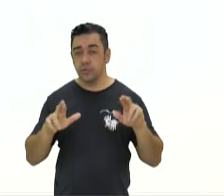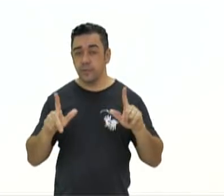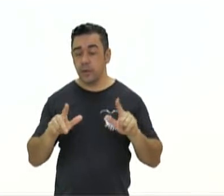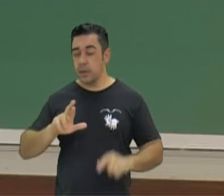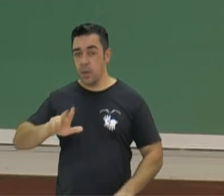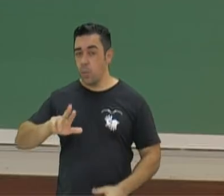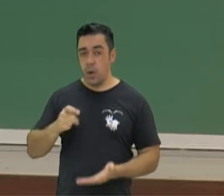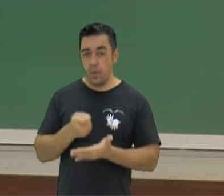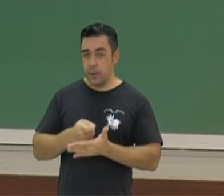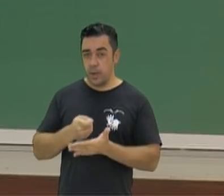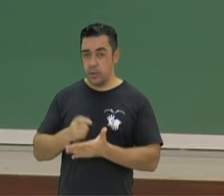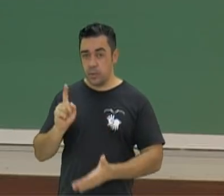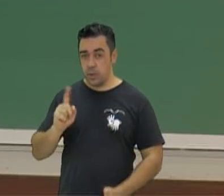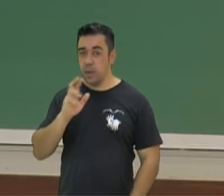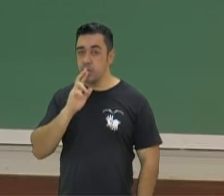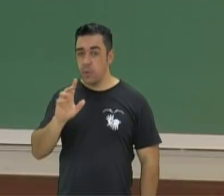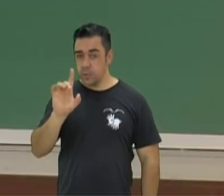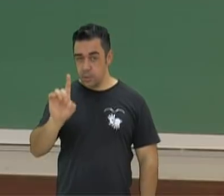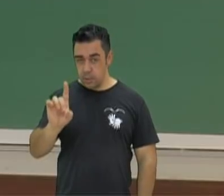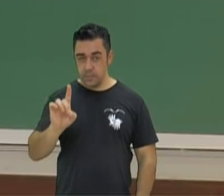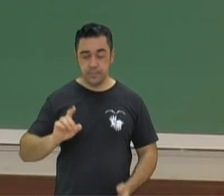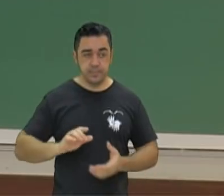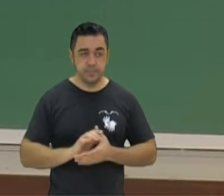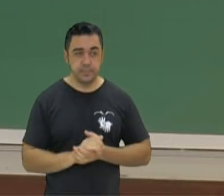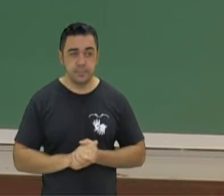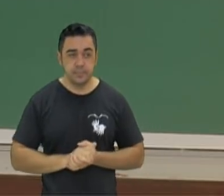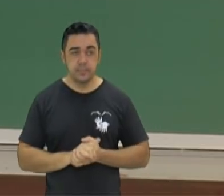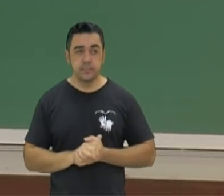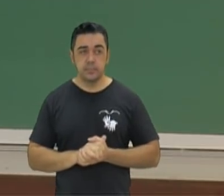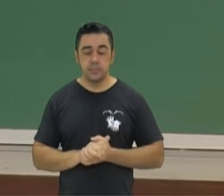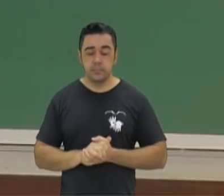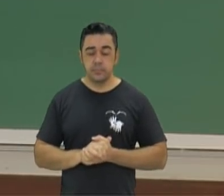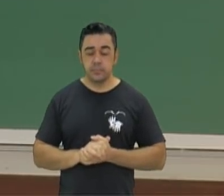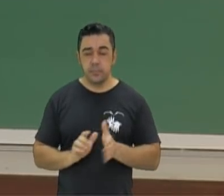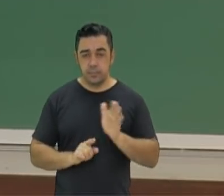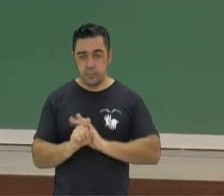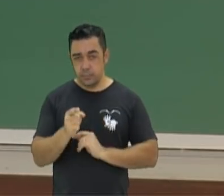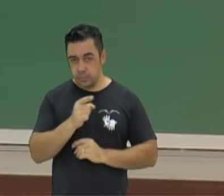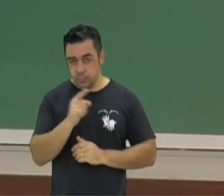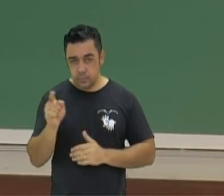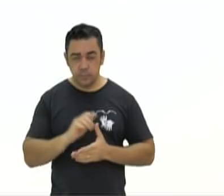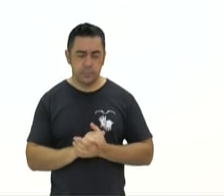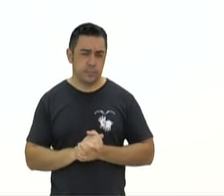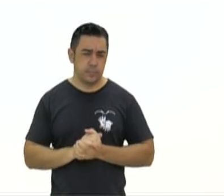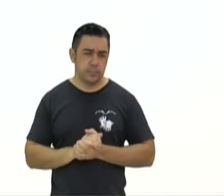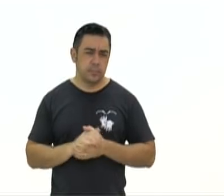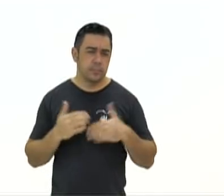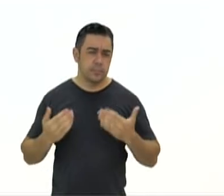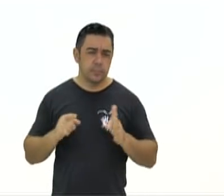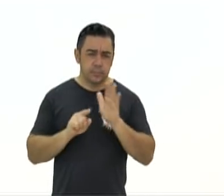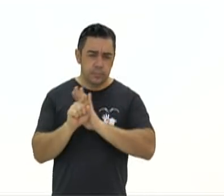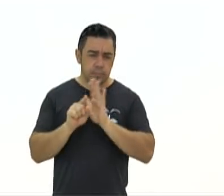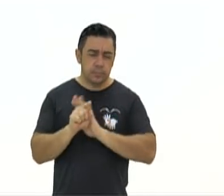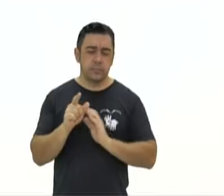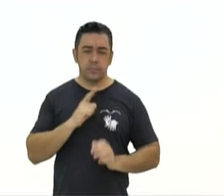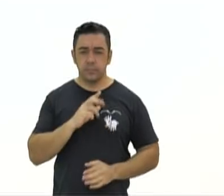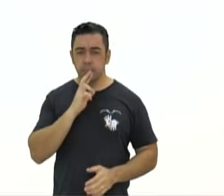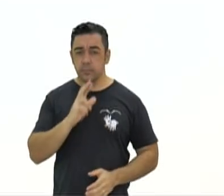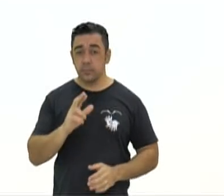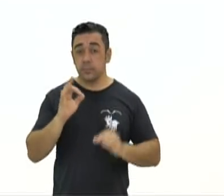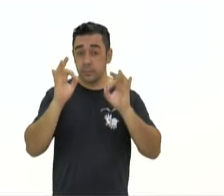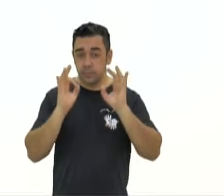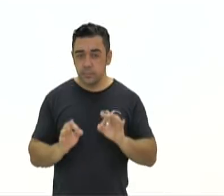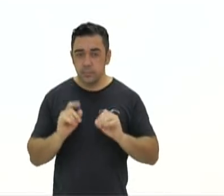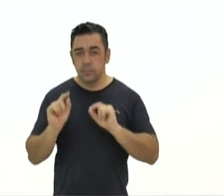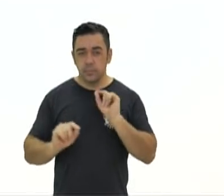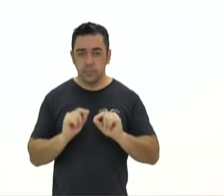não é obrigatório, tá? Depois vou ver lá o que aconteceu na revisão. Mais um aqui, ó. Qual das alternativas está corretamente